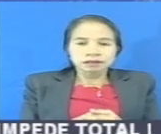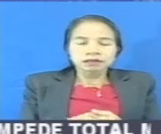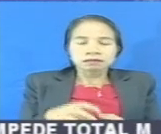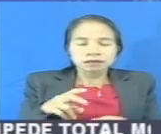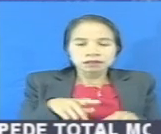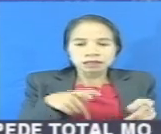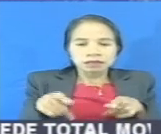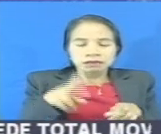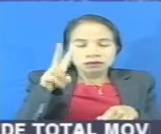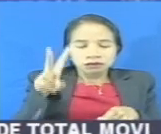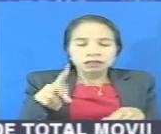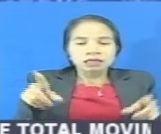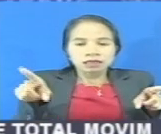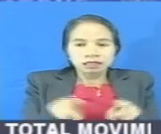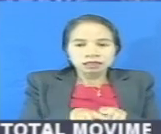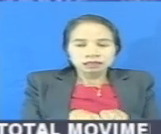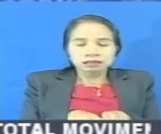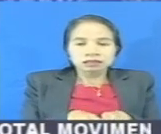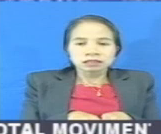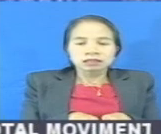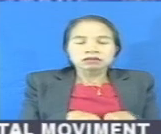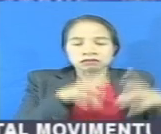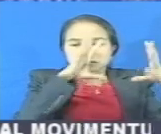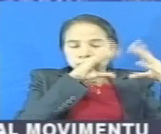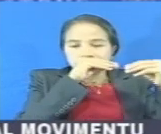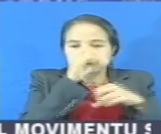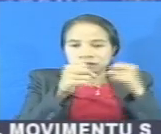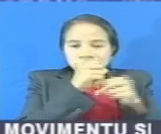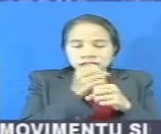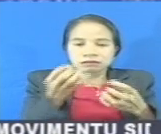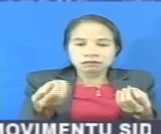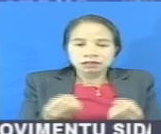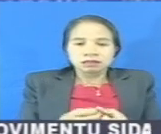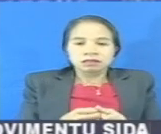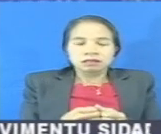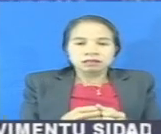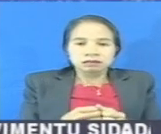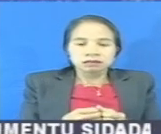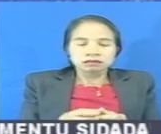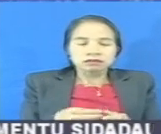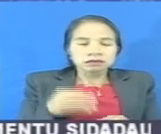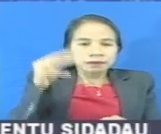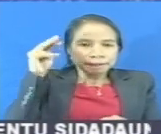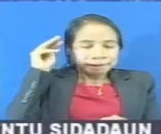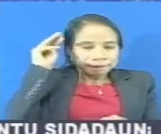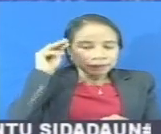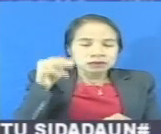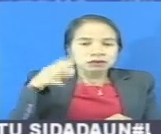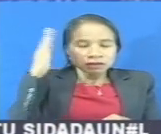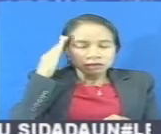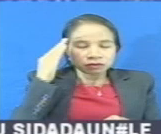Nessa personalidade na rua, devemos com a experiência de Tinambarak, e conforme o Conselho de Ministros de Hanoi, merece do